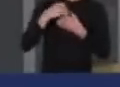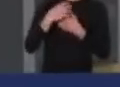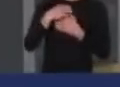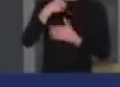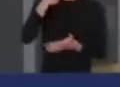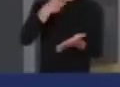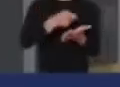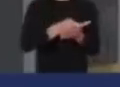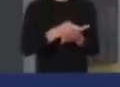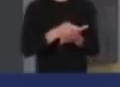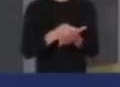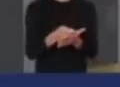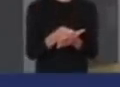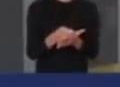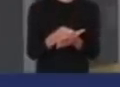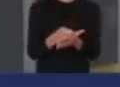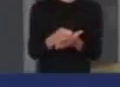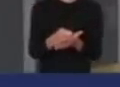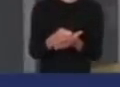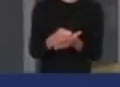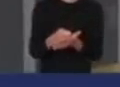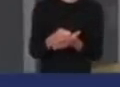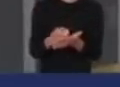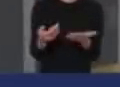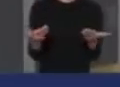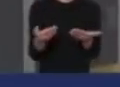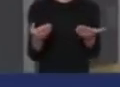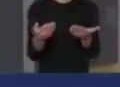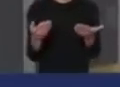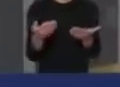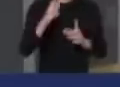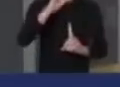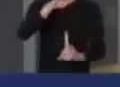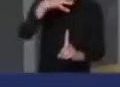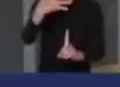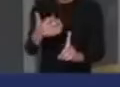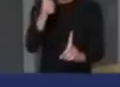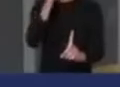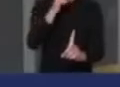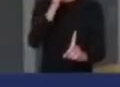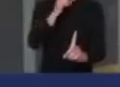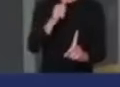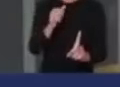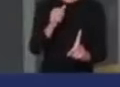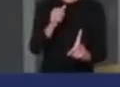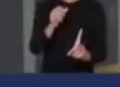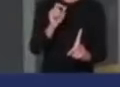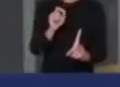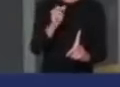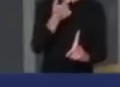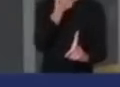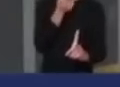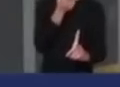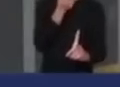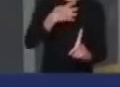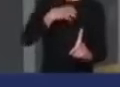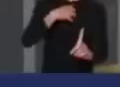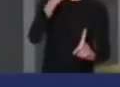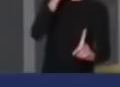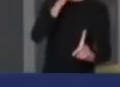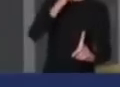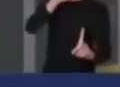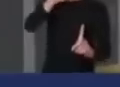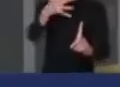Nicolas, de não todo dia não pregar ódio, não pregar preconceito? Outro dia você fez isso contra uma menina, uma moça